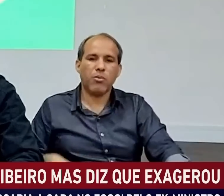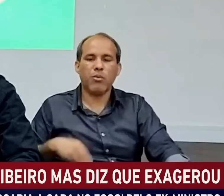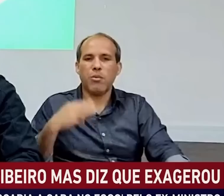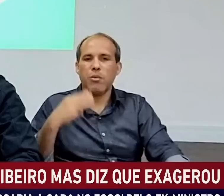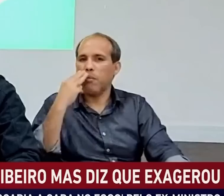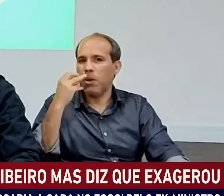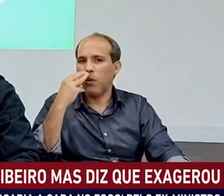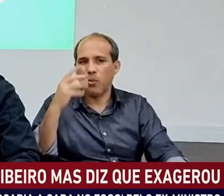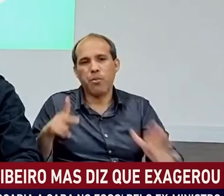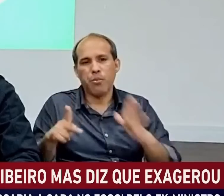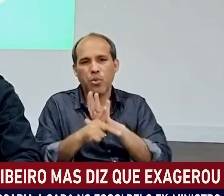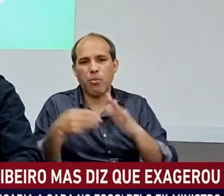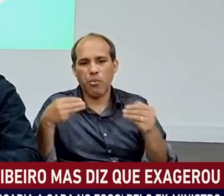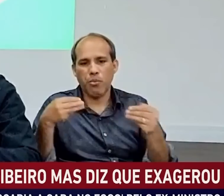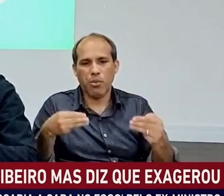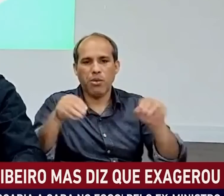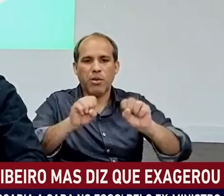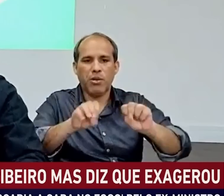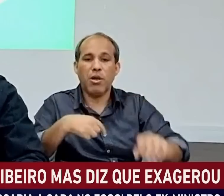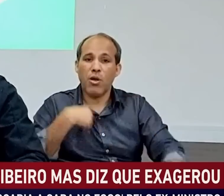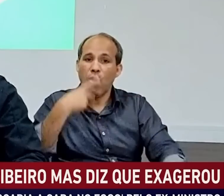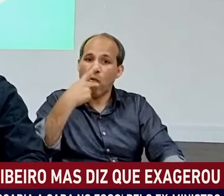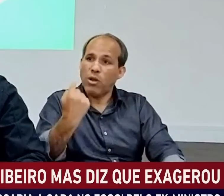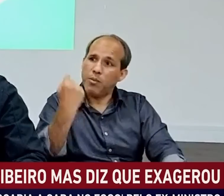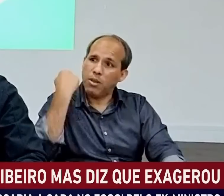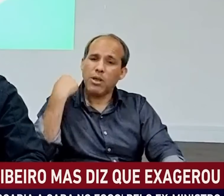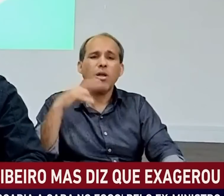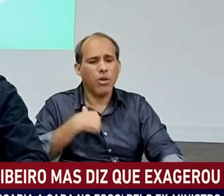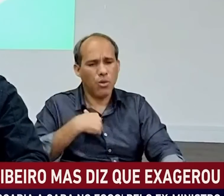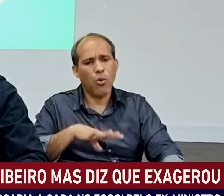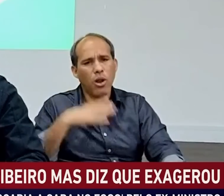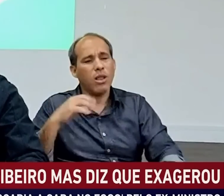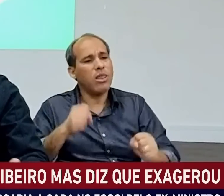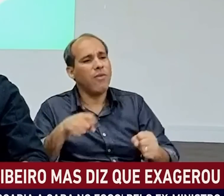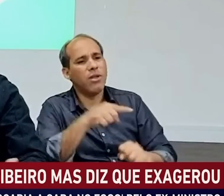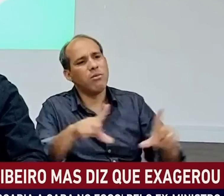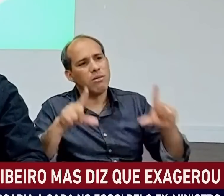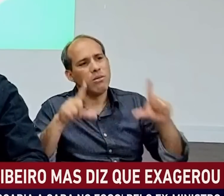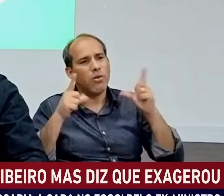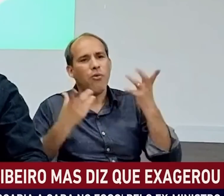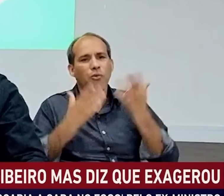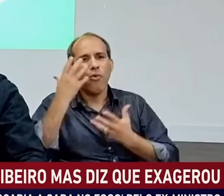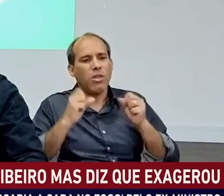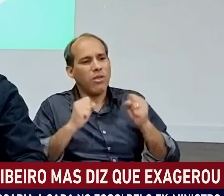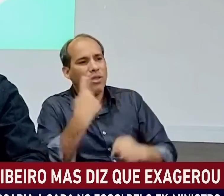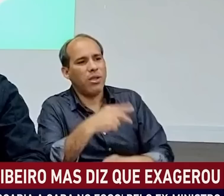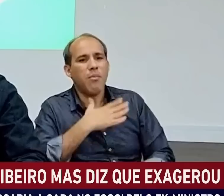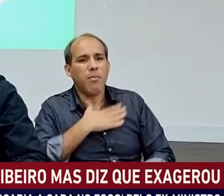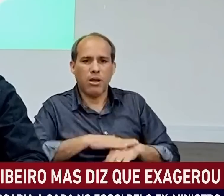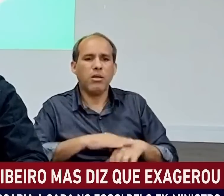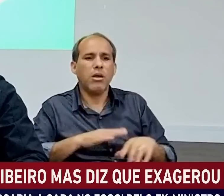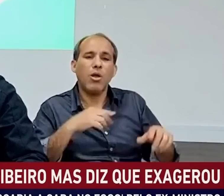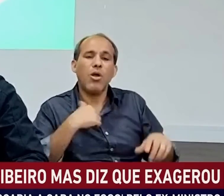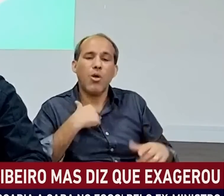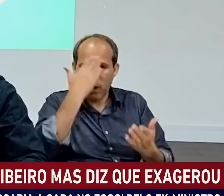Milton da Educação. Eu falei lá atrás que botava a cara no fogo por ele, né? Eu exagerei, mas eu boto a mão no fogo pelo